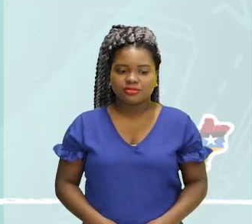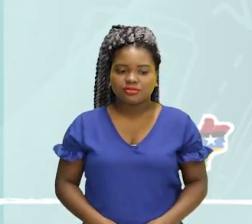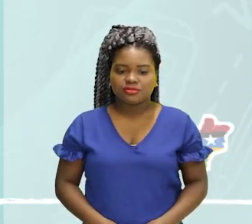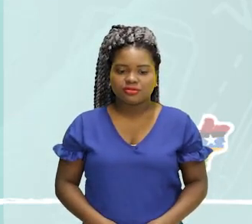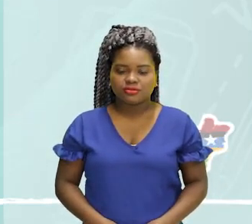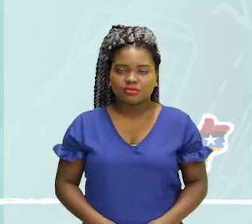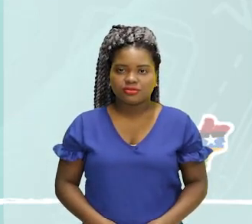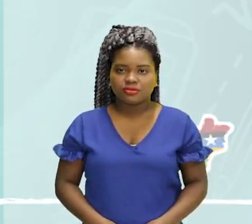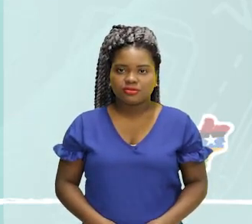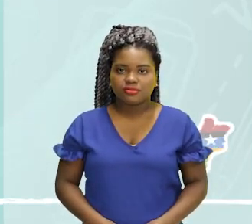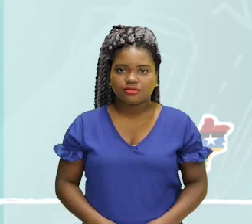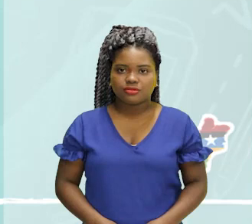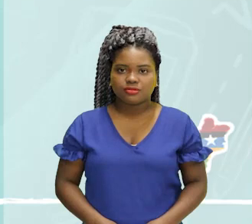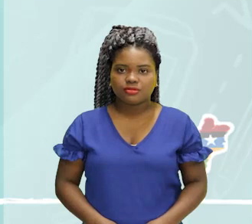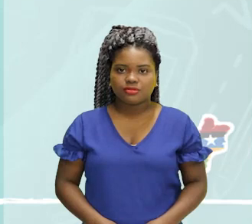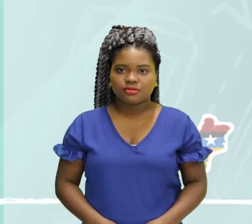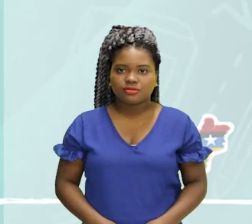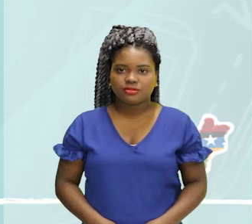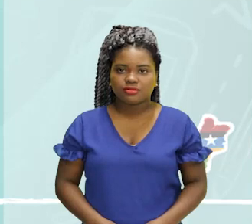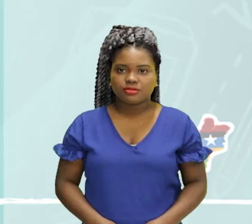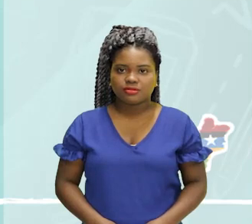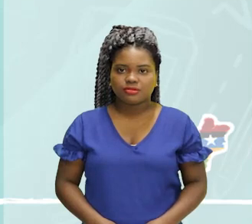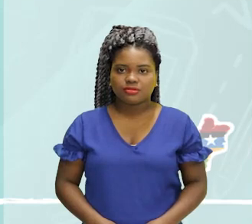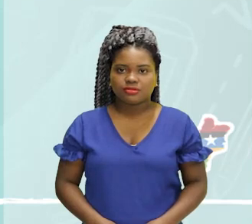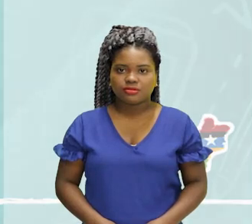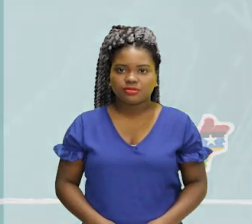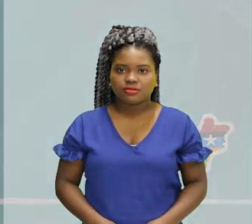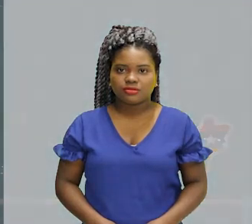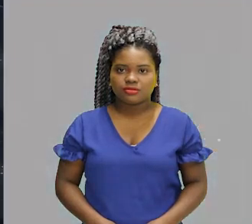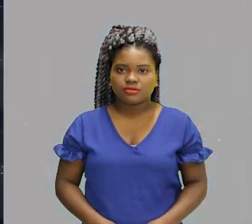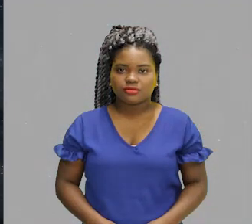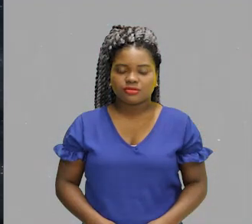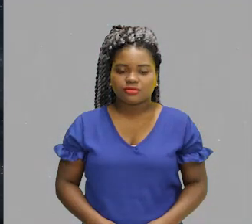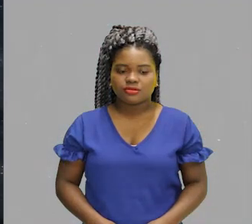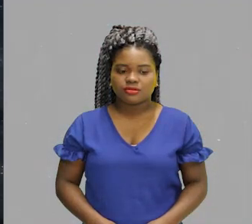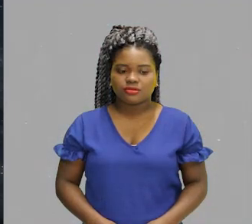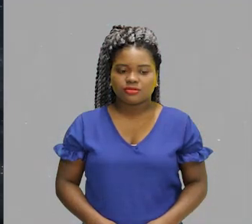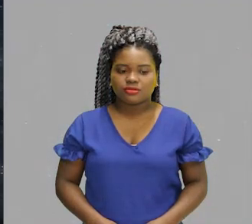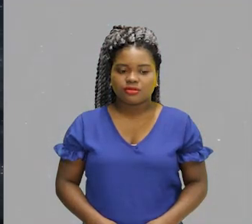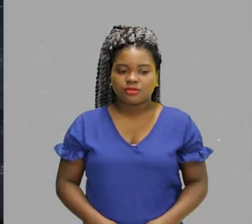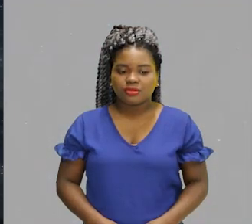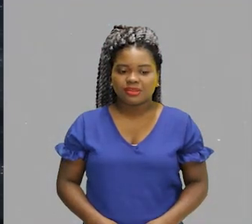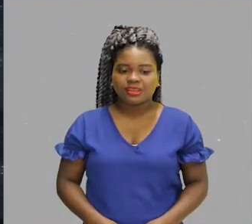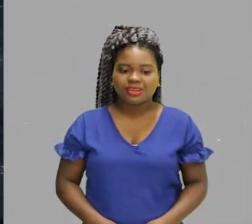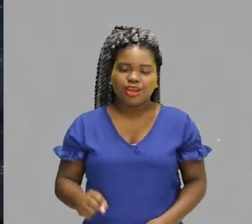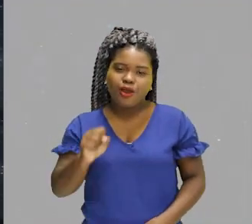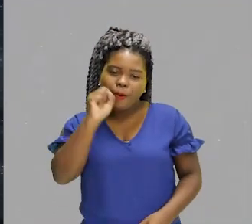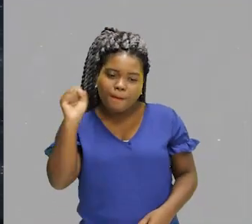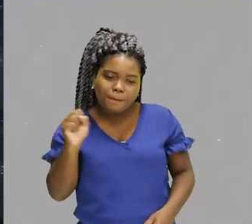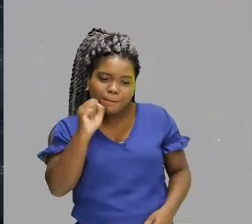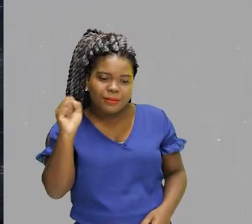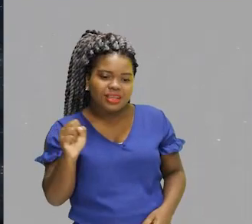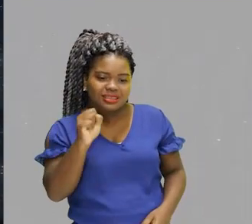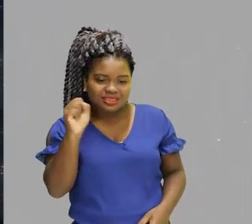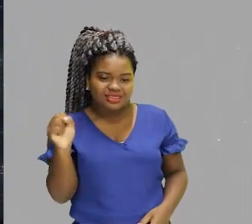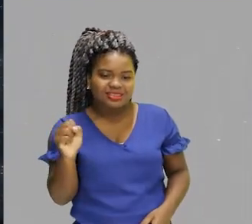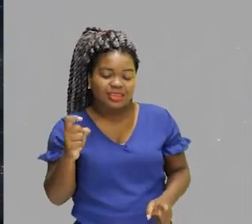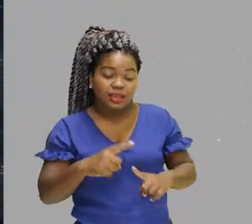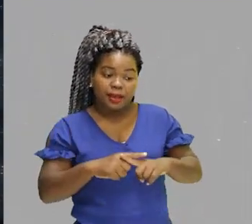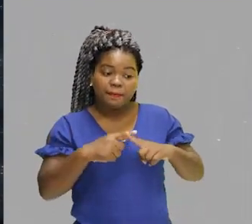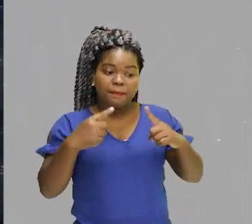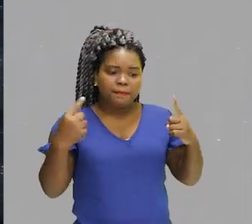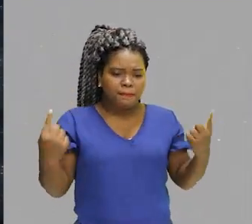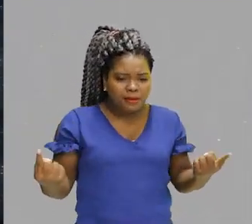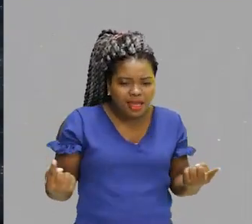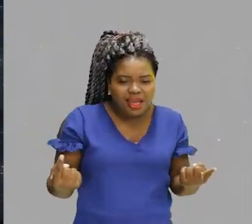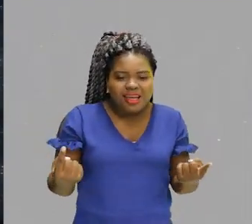pero acabó casándose com seu primeiro novio. se dizia uma solteira inveterada, mas